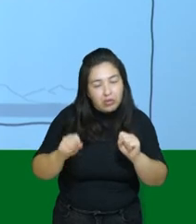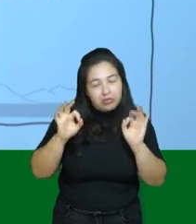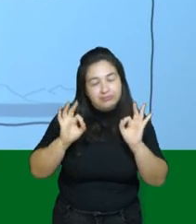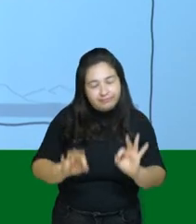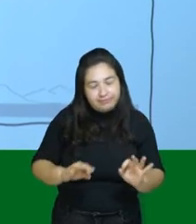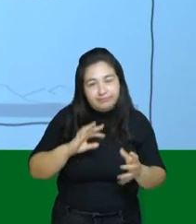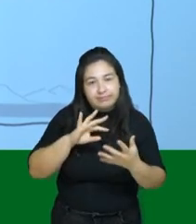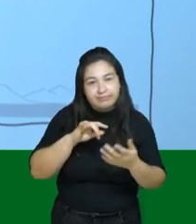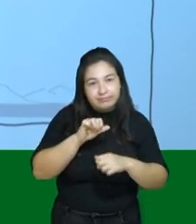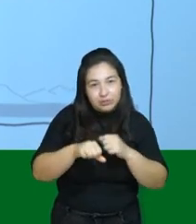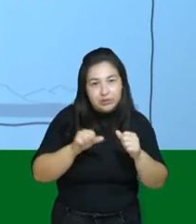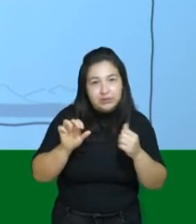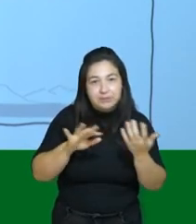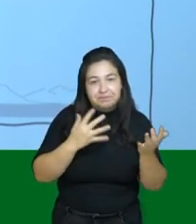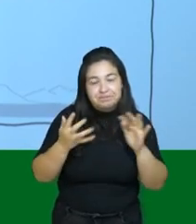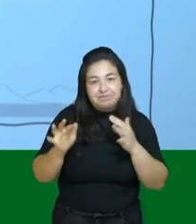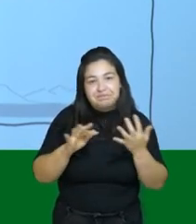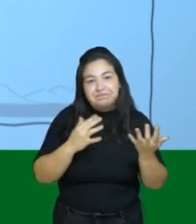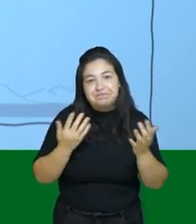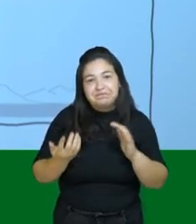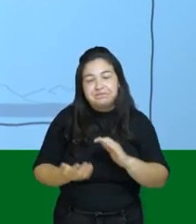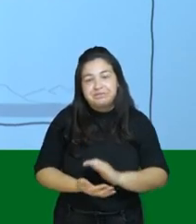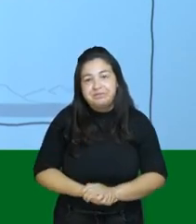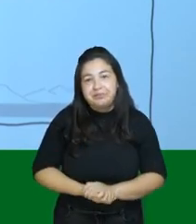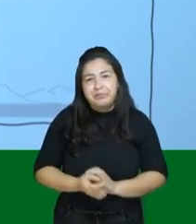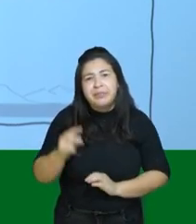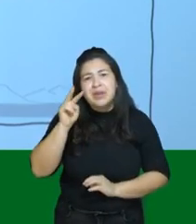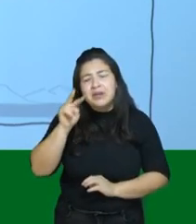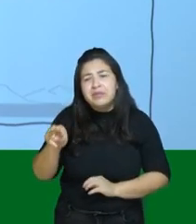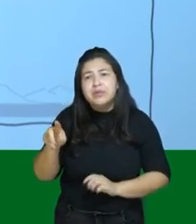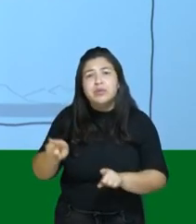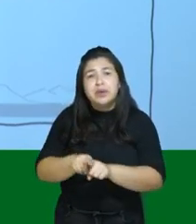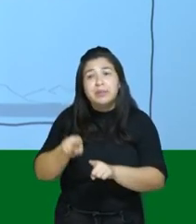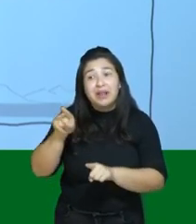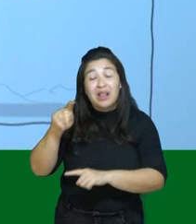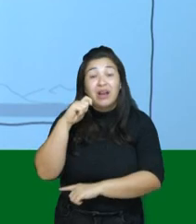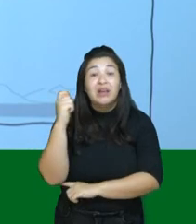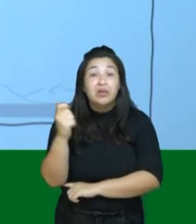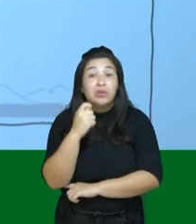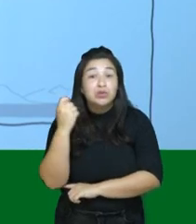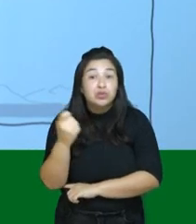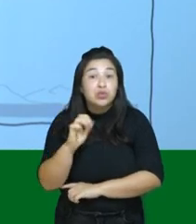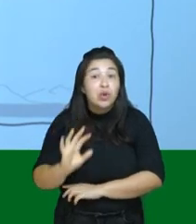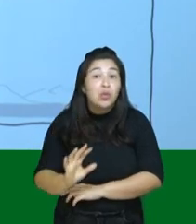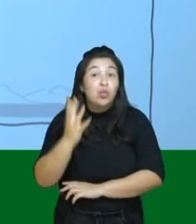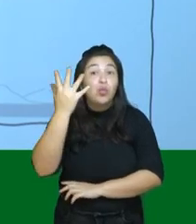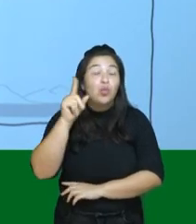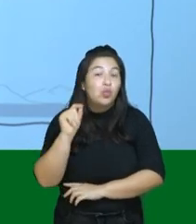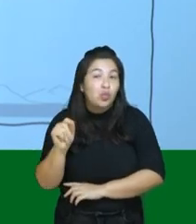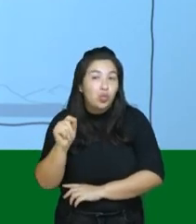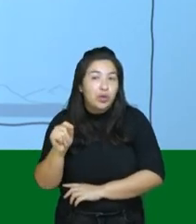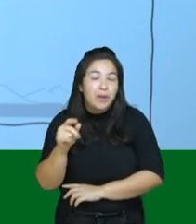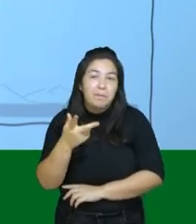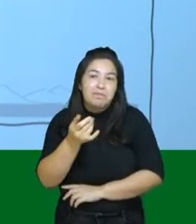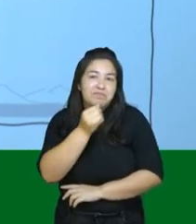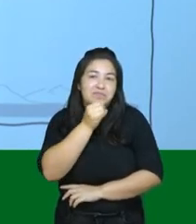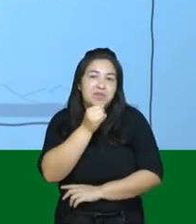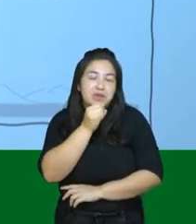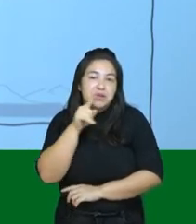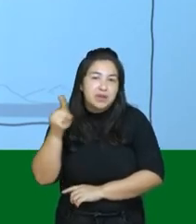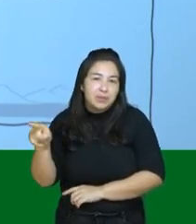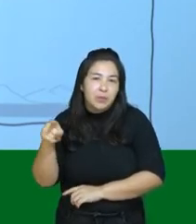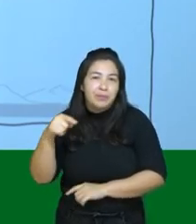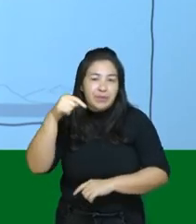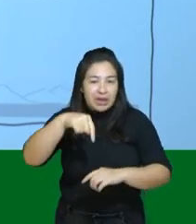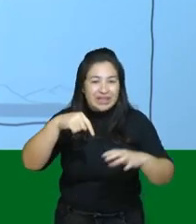da temperatura, isso é muito importante, e a gente viu o que aconteceu no Rio Grande do Sul, é que o que acontece? Quando você tem uma atmosfera mais quente, tem